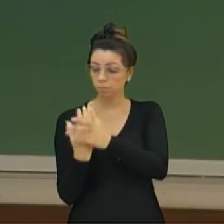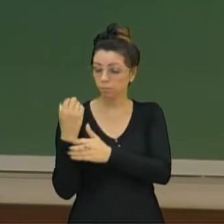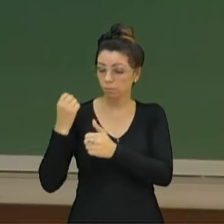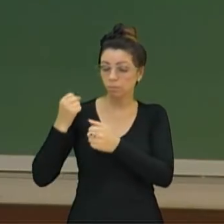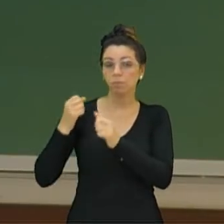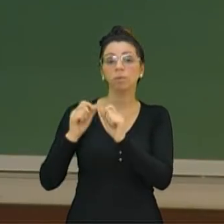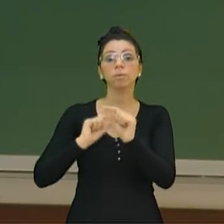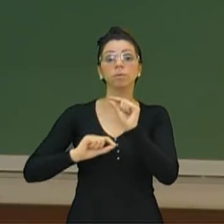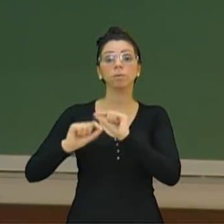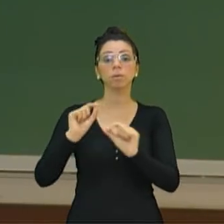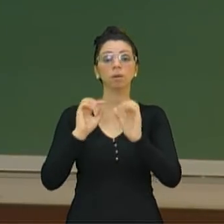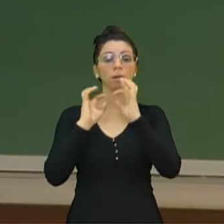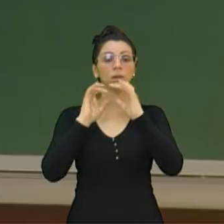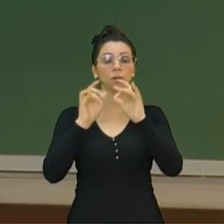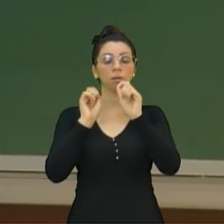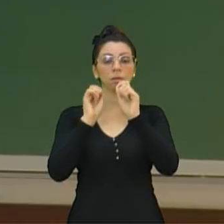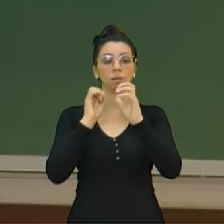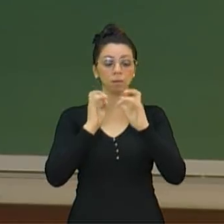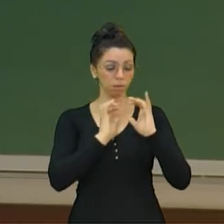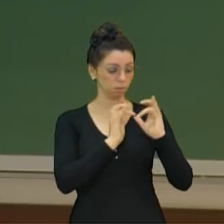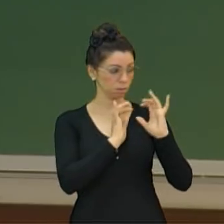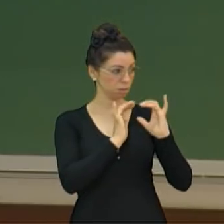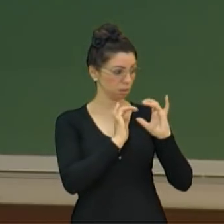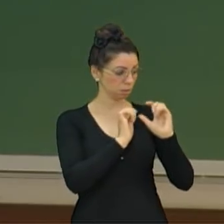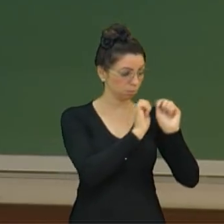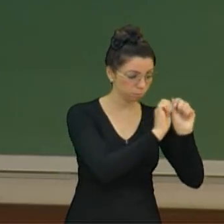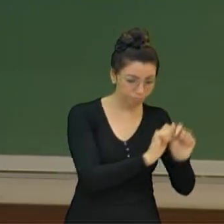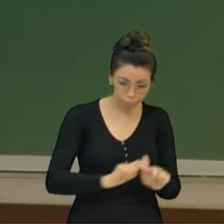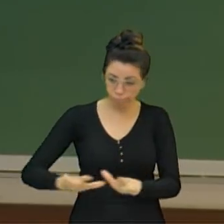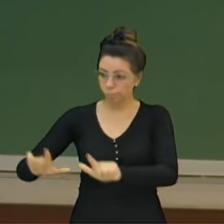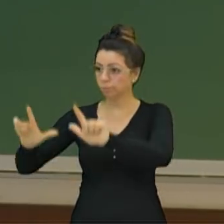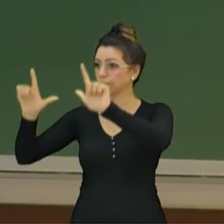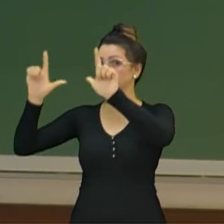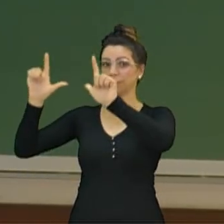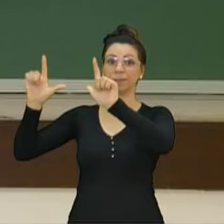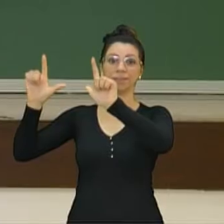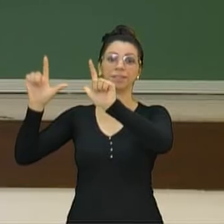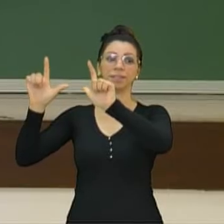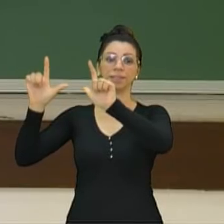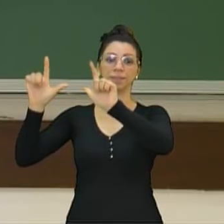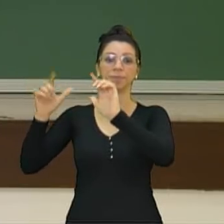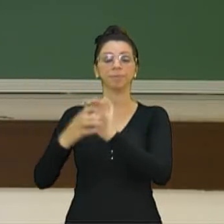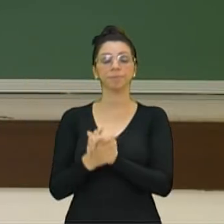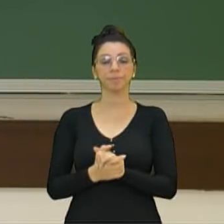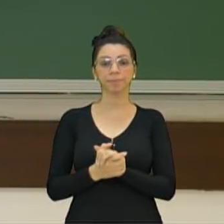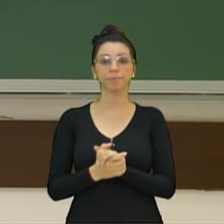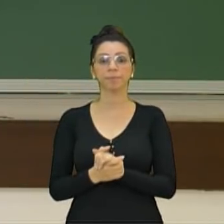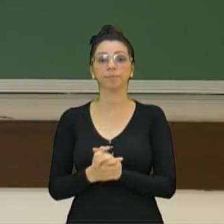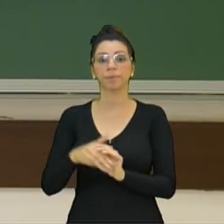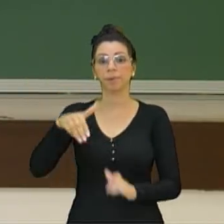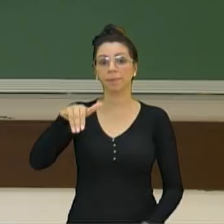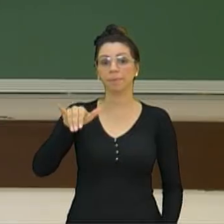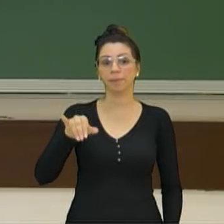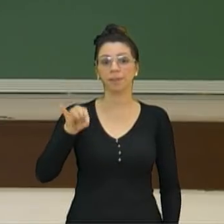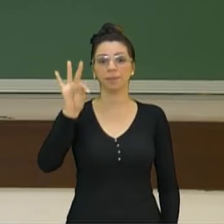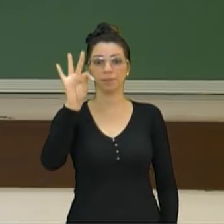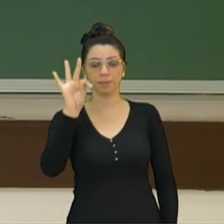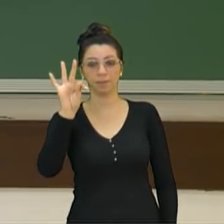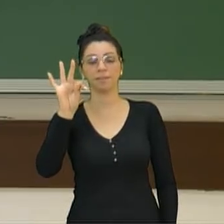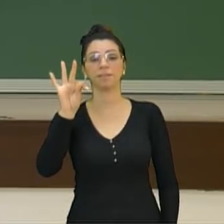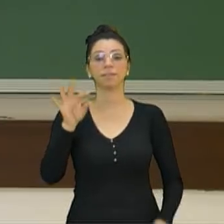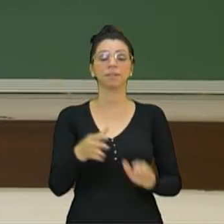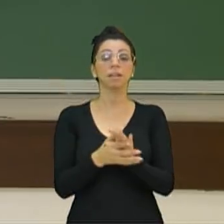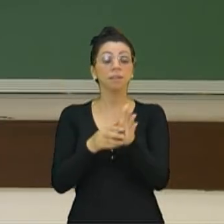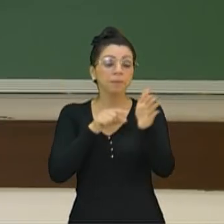cérebro em 3D. Então, lá nos Estados Unidos, tem uma universidade, a MIT, se escreve MIT, e eles